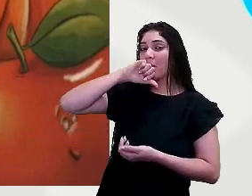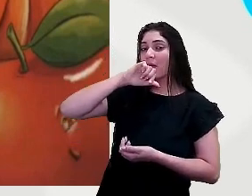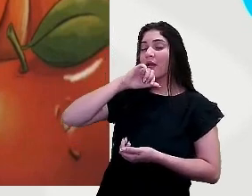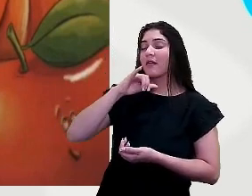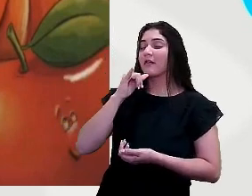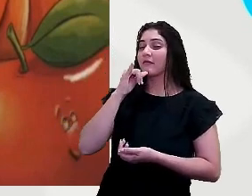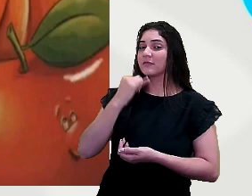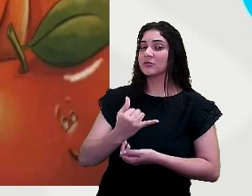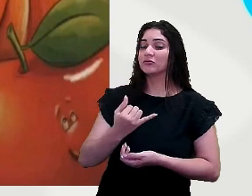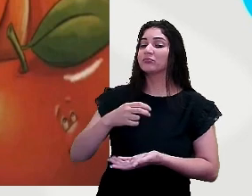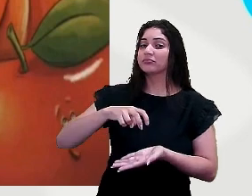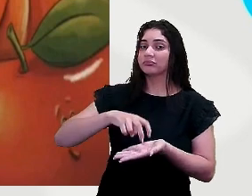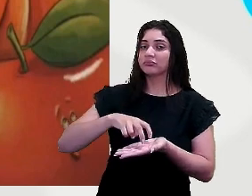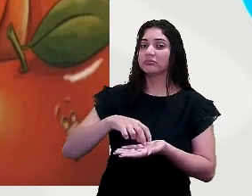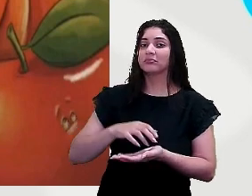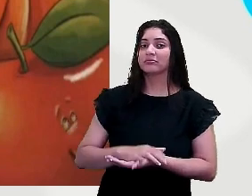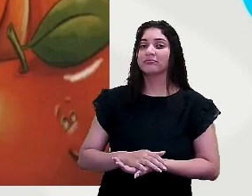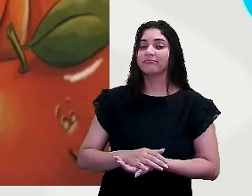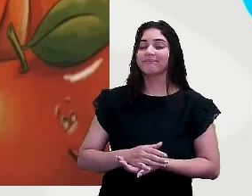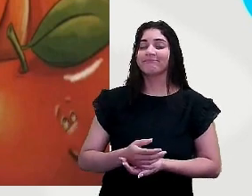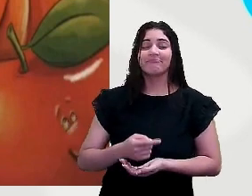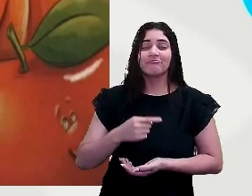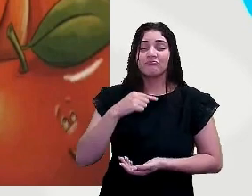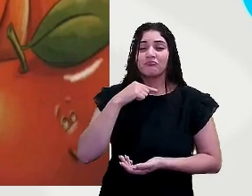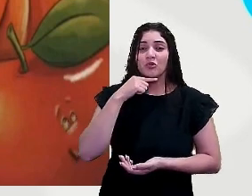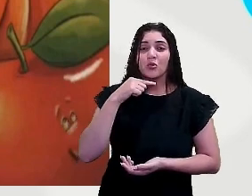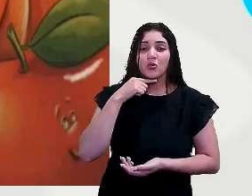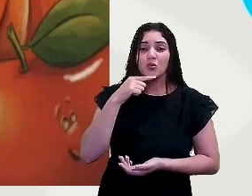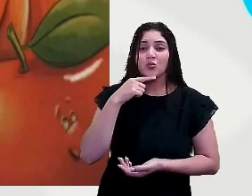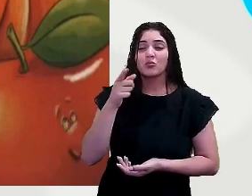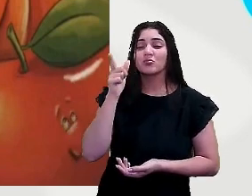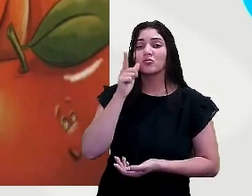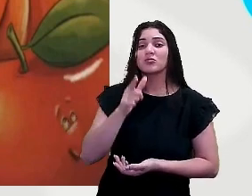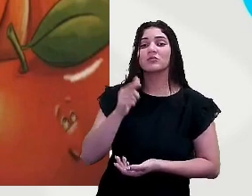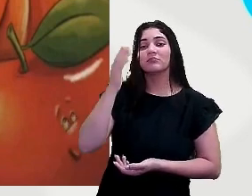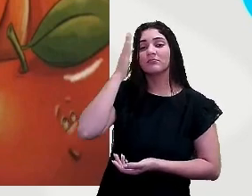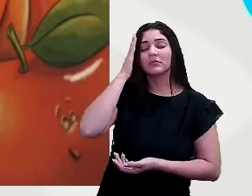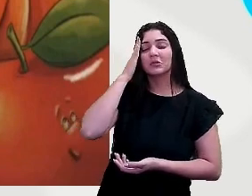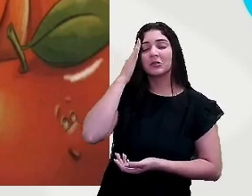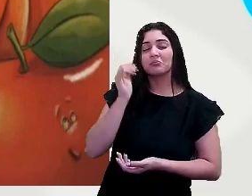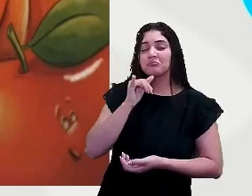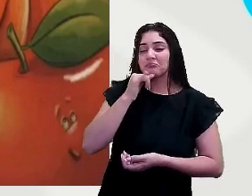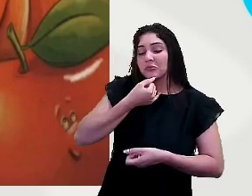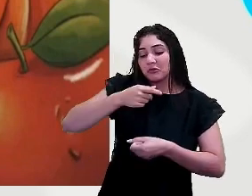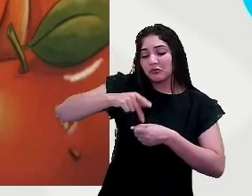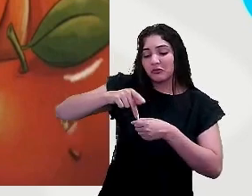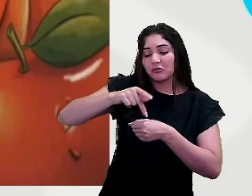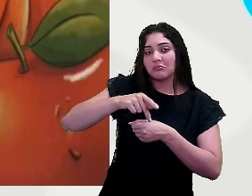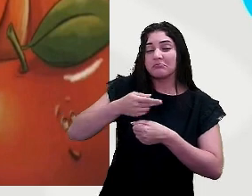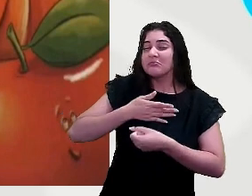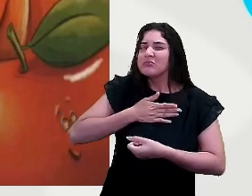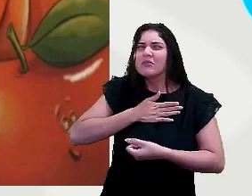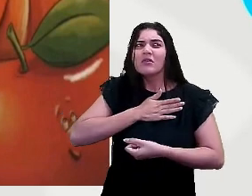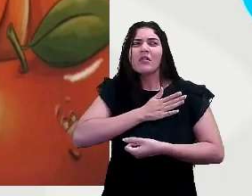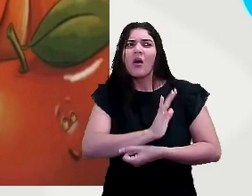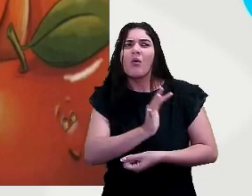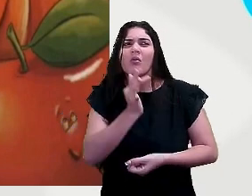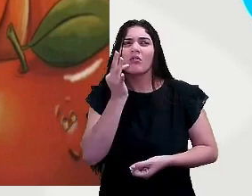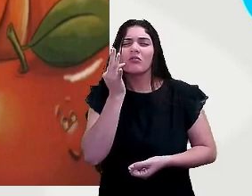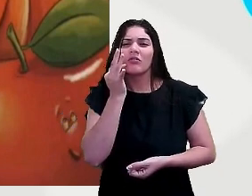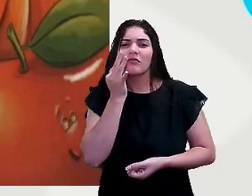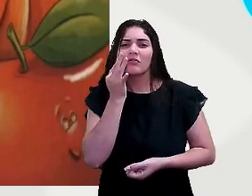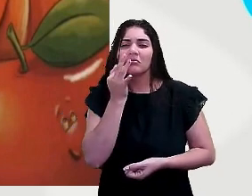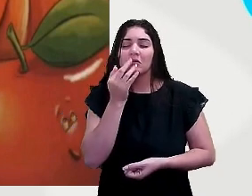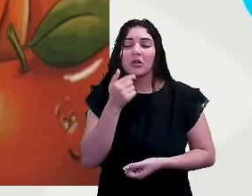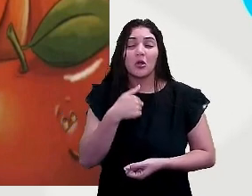esta manhã. Não consigo entender, lamentou-se o kiwi. Não gostar de fruta foi coisa